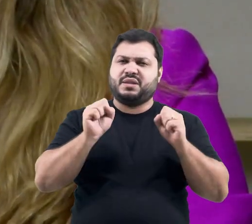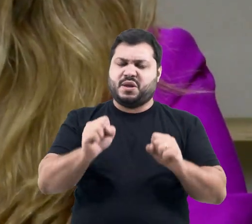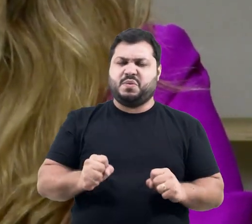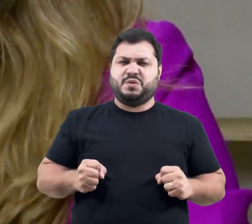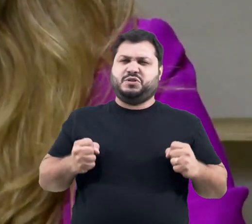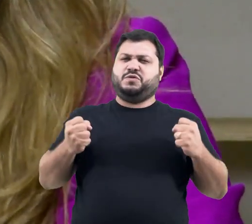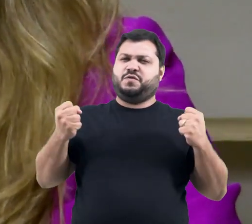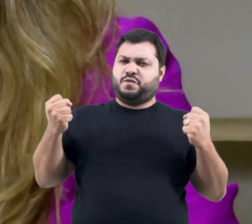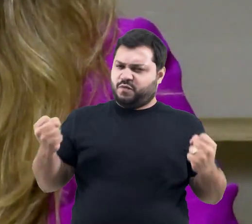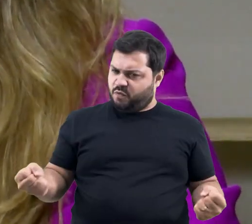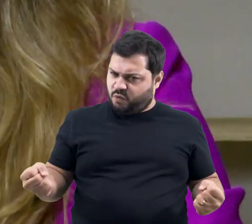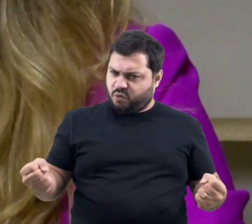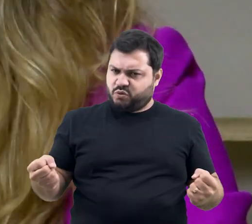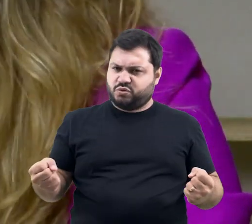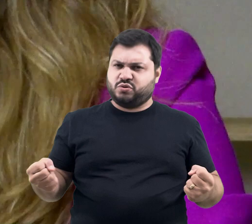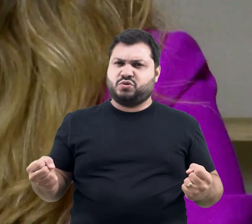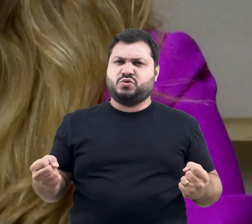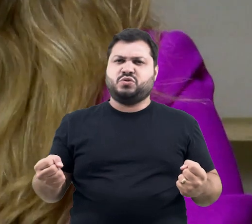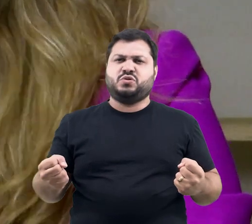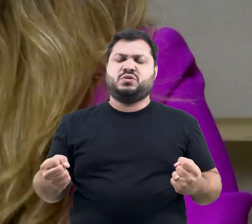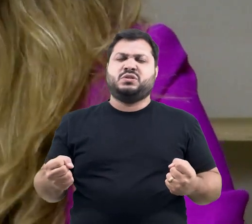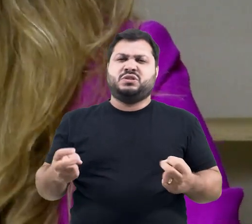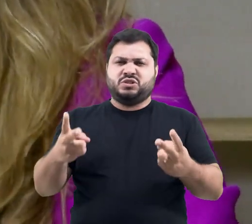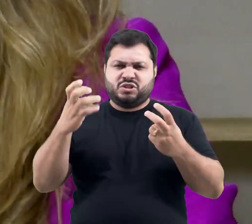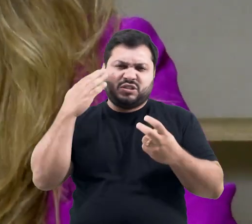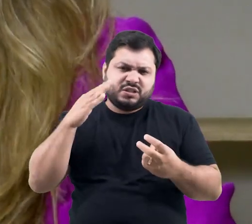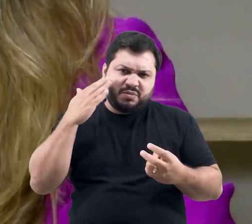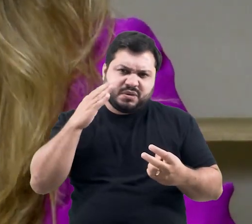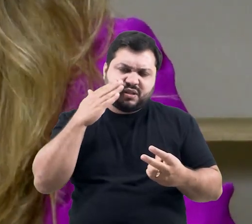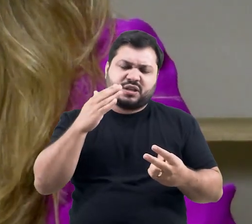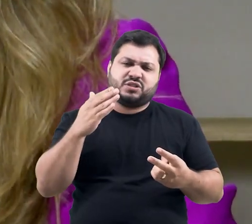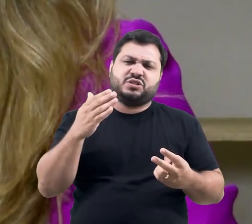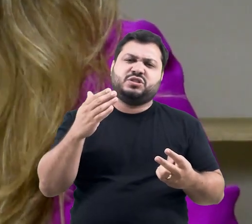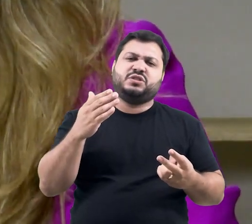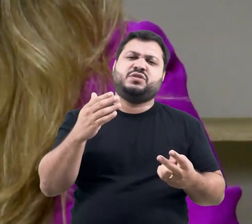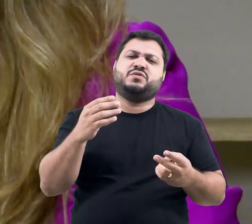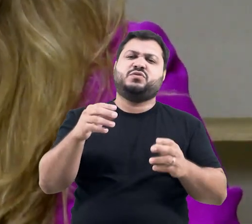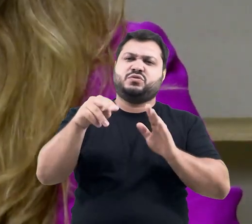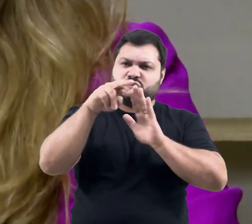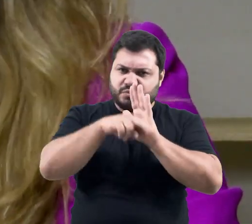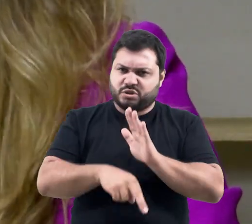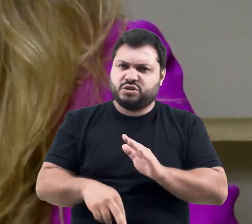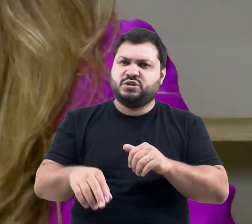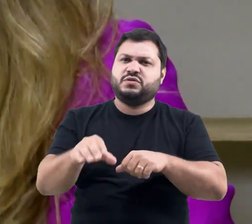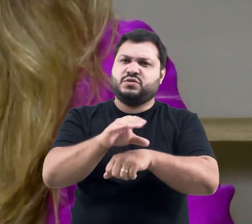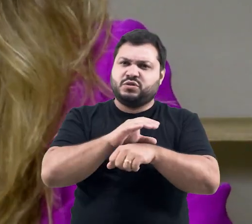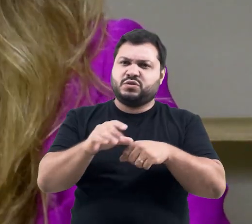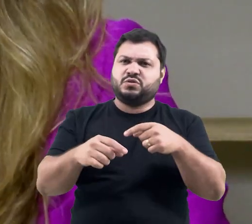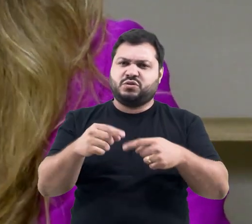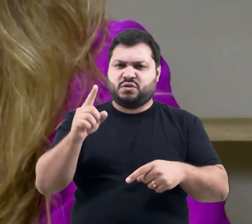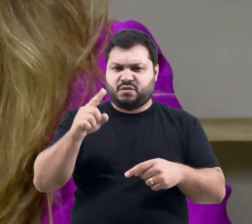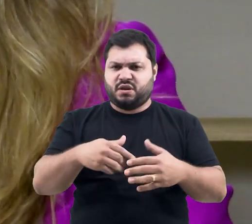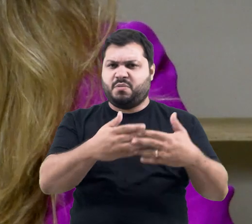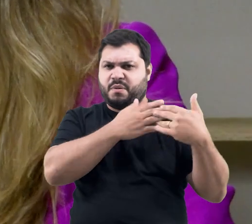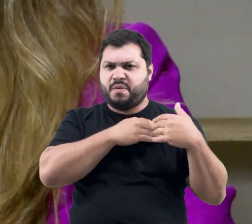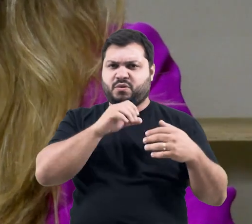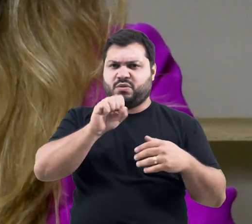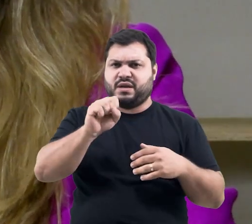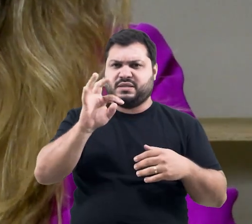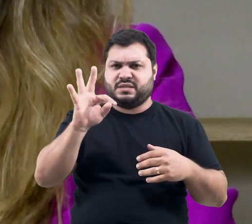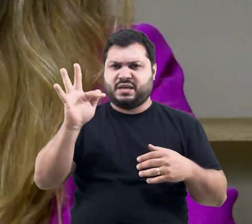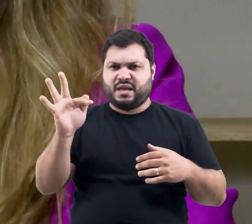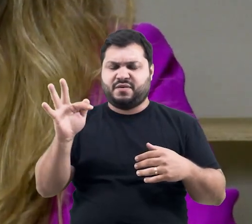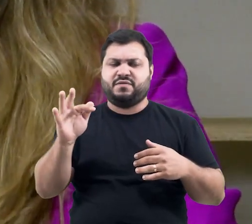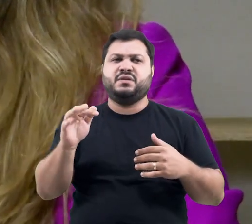no esforço jurídico, no esforço interpretativo, legal, normativo e constitucional, que é o papel